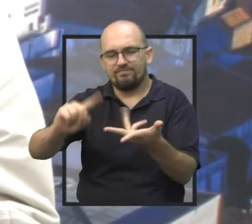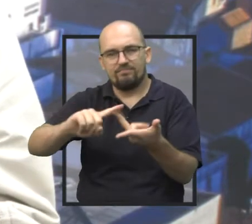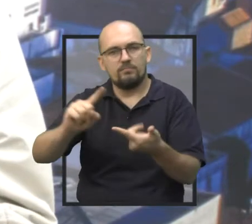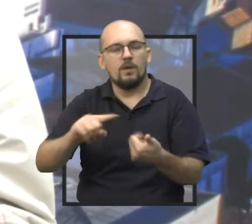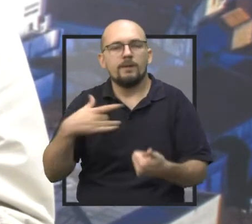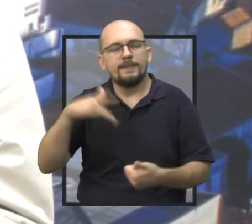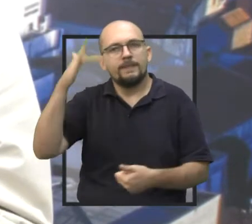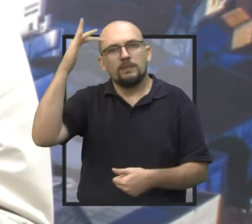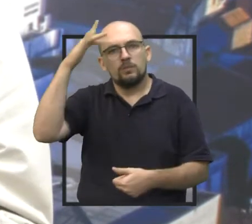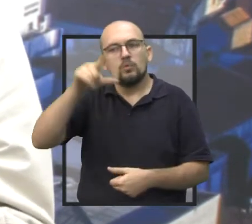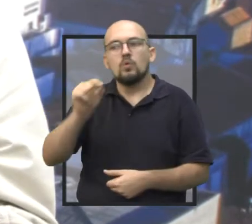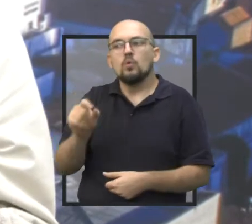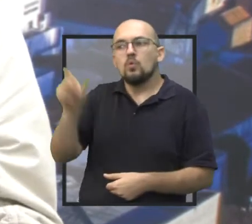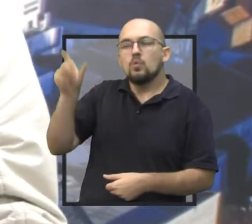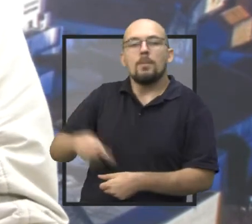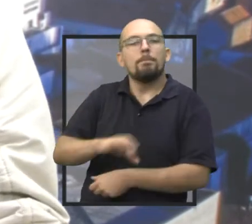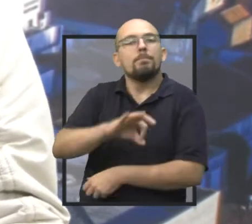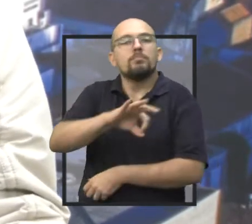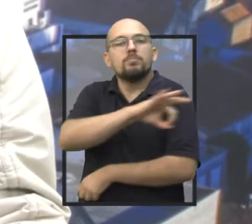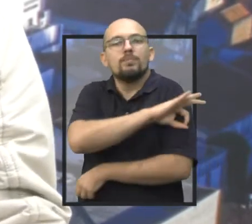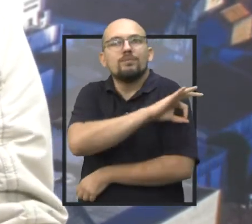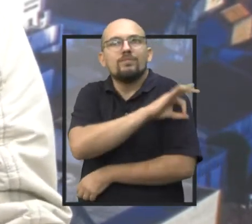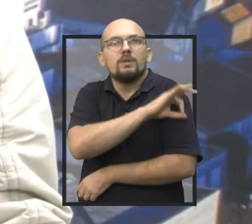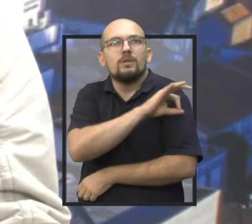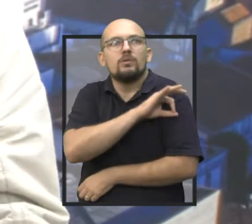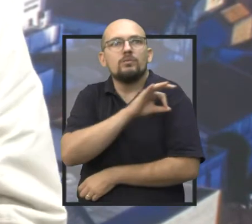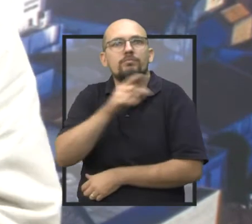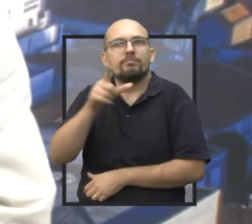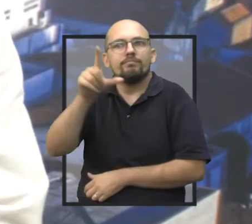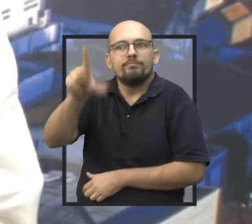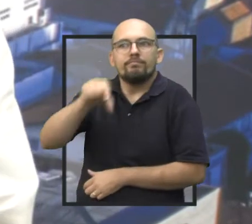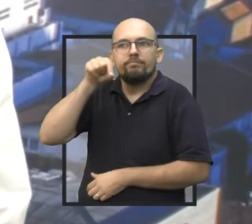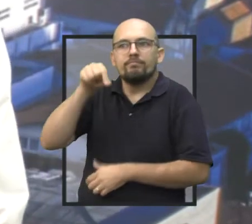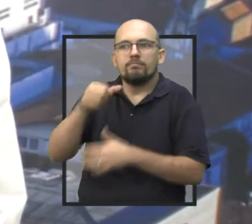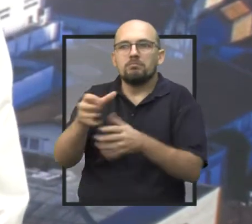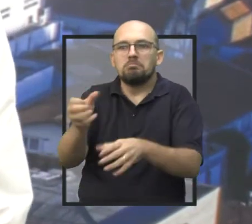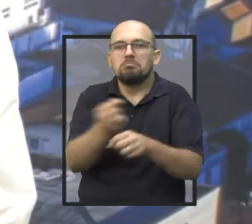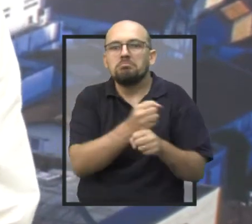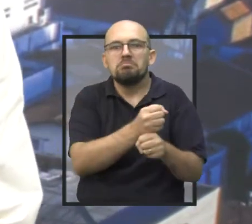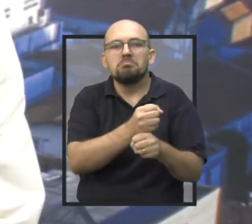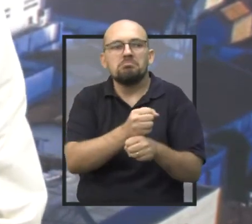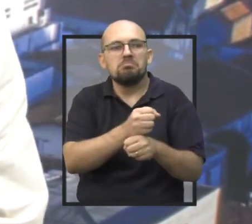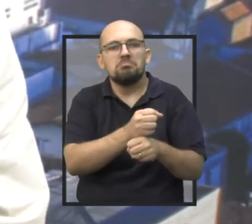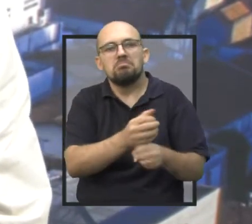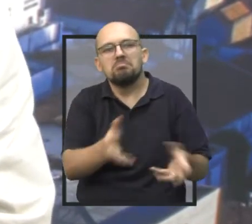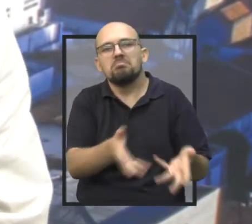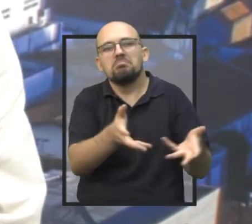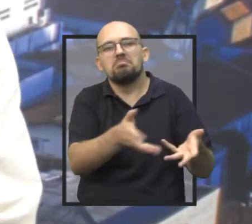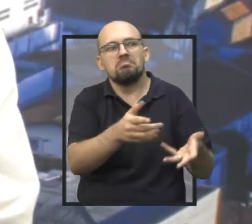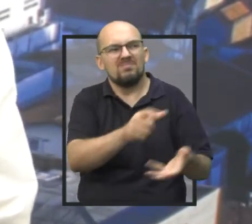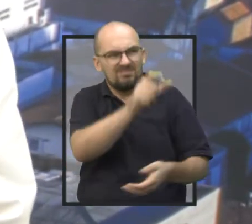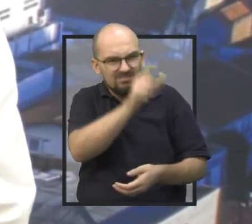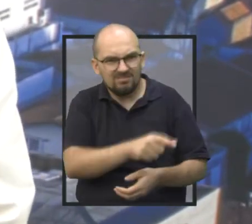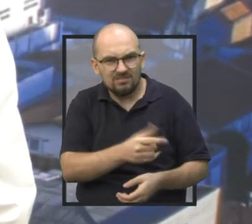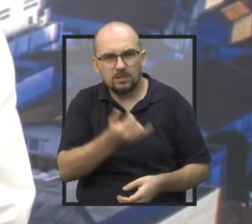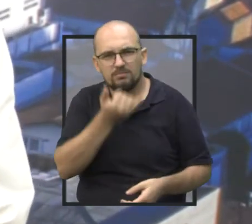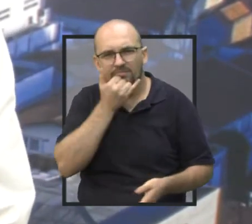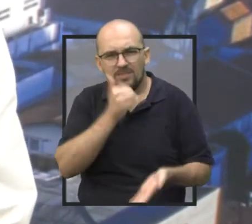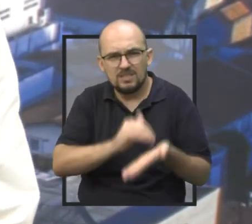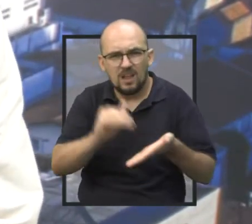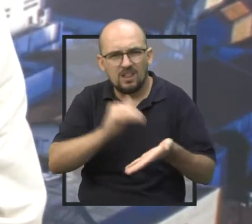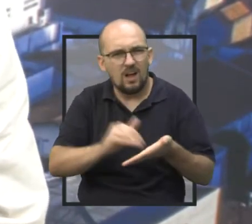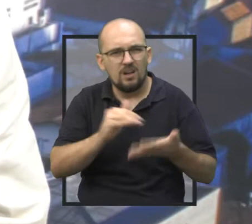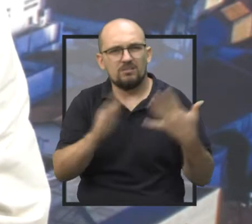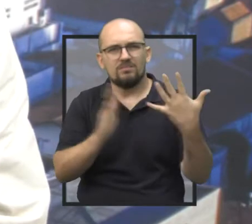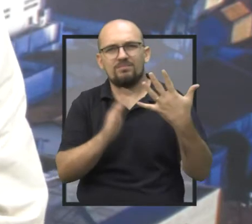que o prefeito leva em segurar tanto a barra de um secretário onde, no meu modo de ver, não tem condições